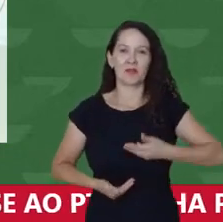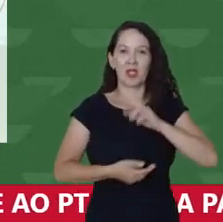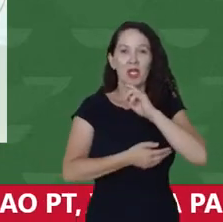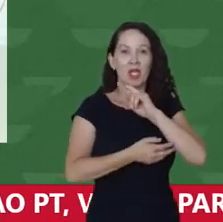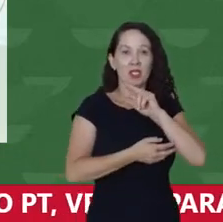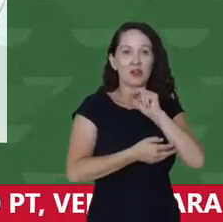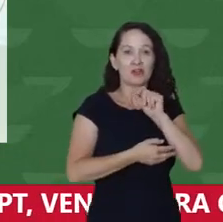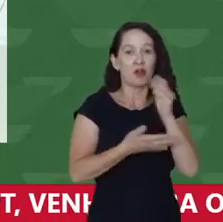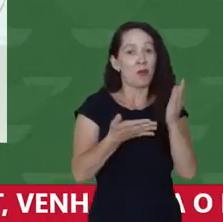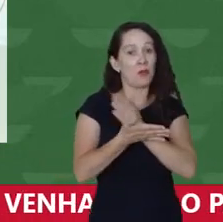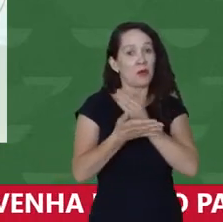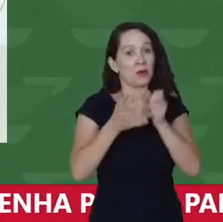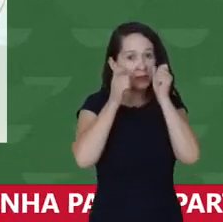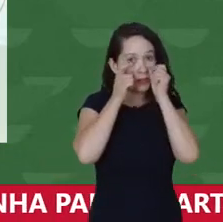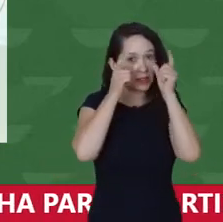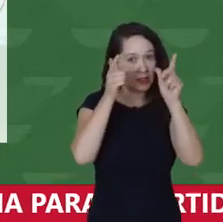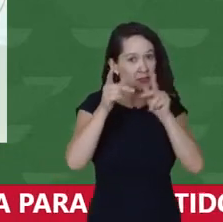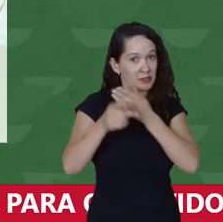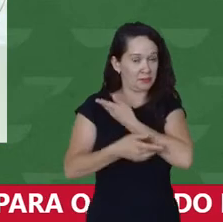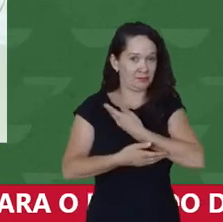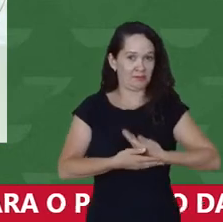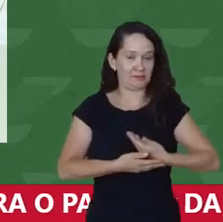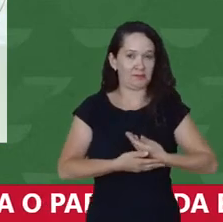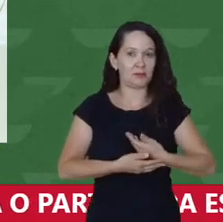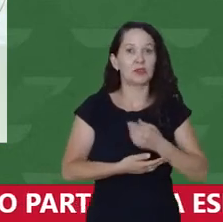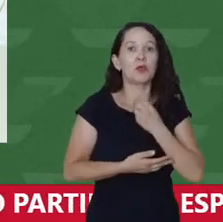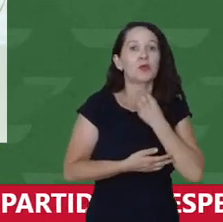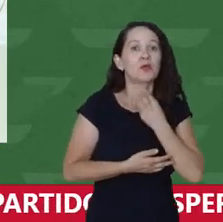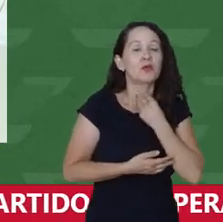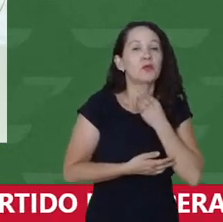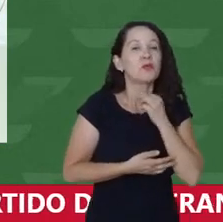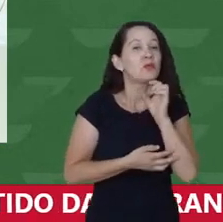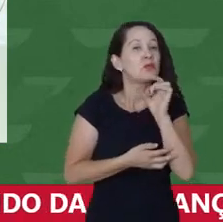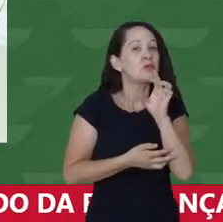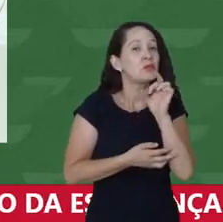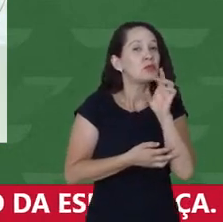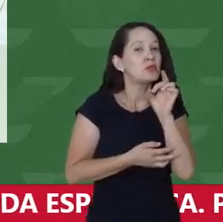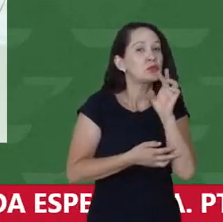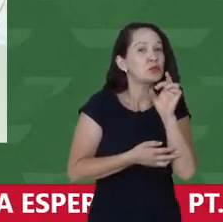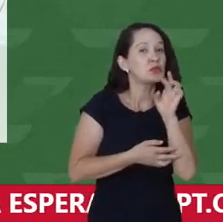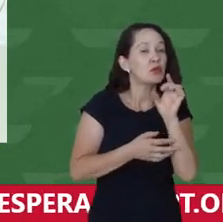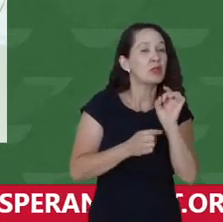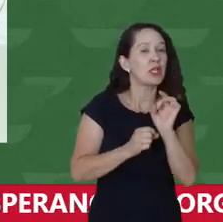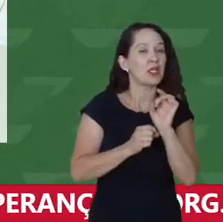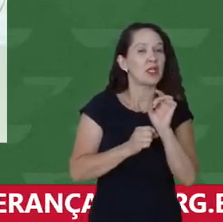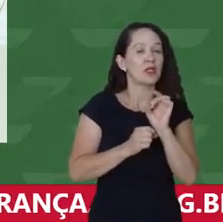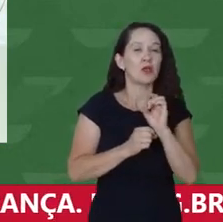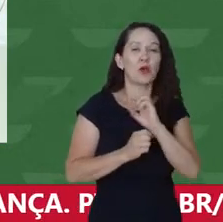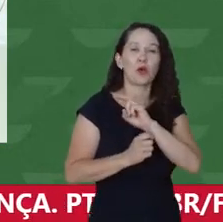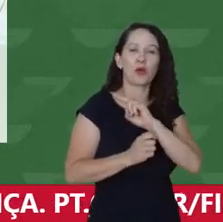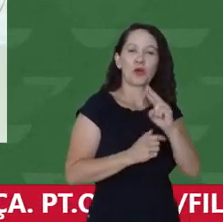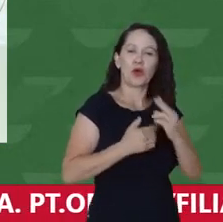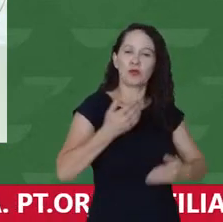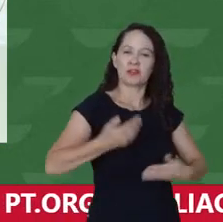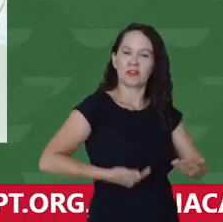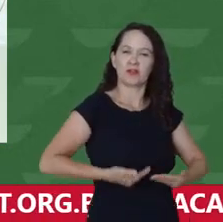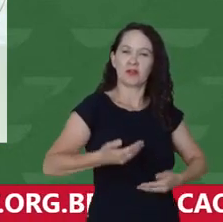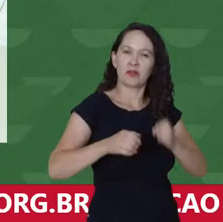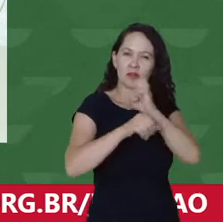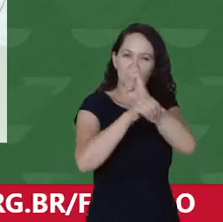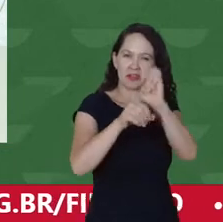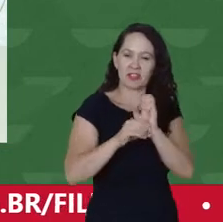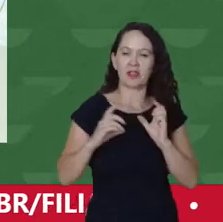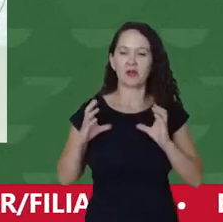para excepcional interesse público. Ele só não permitirá isso porque ele chama de carreira típica de Estado, que é uma parcela